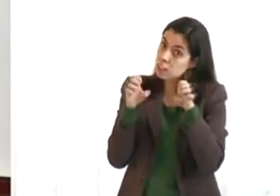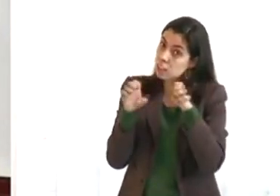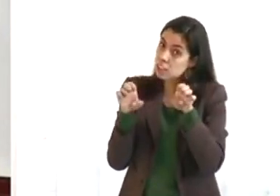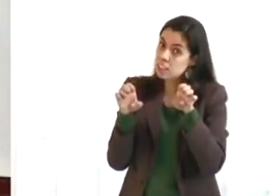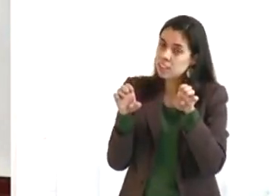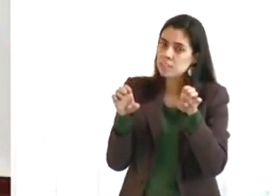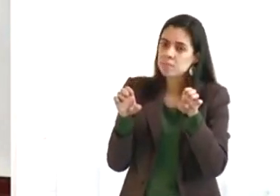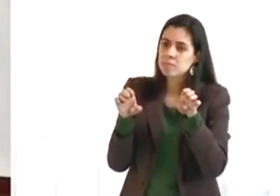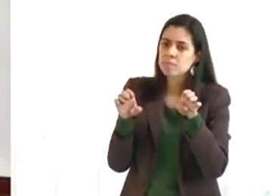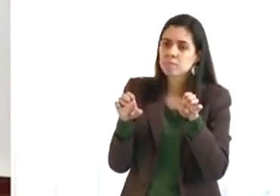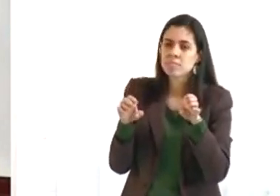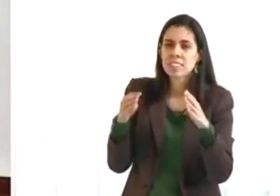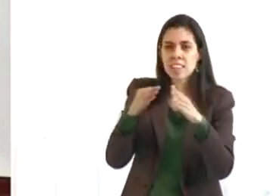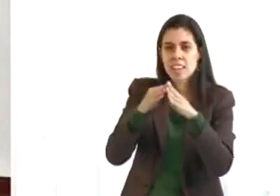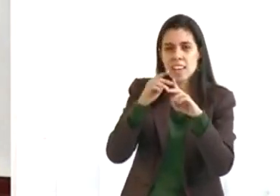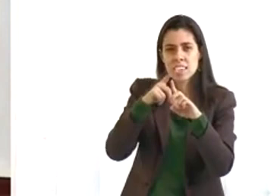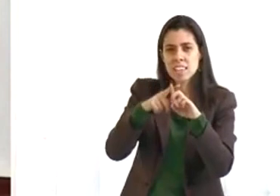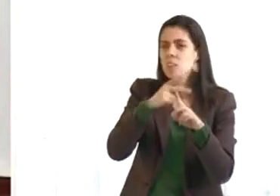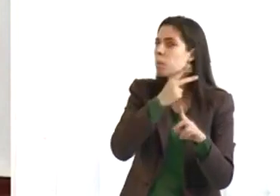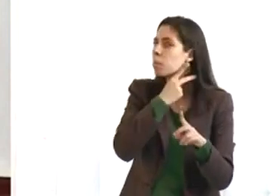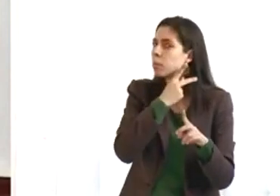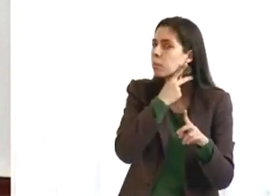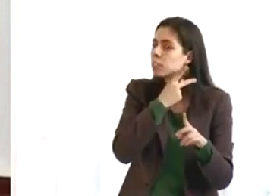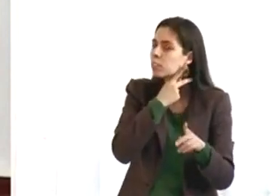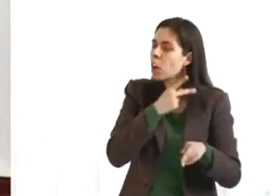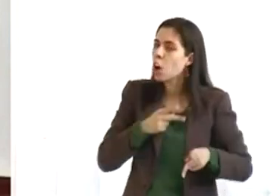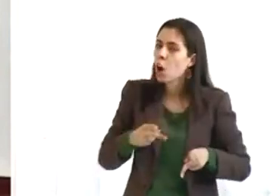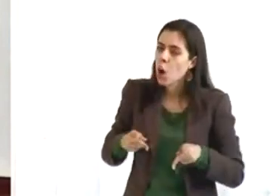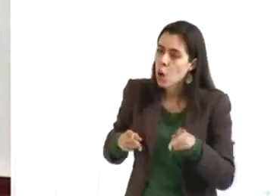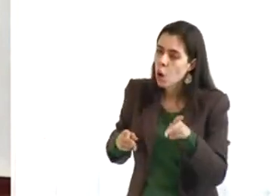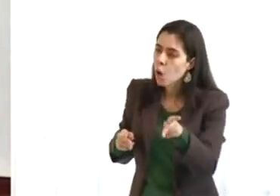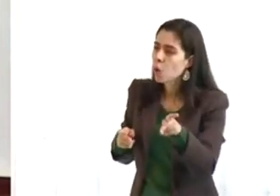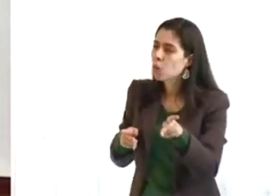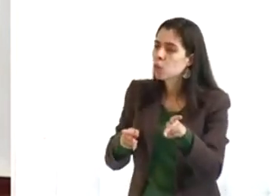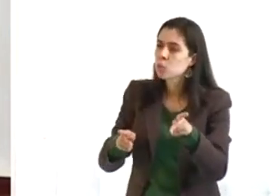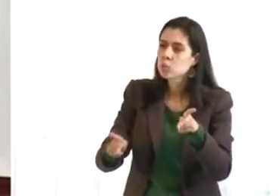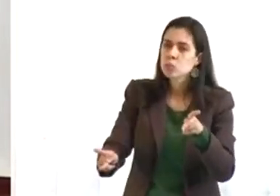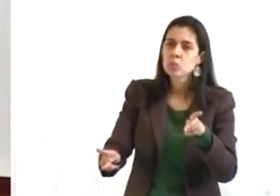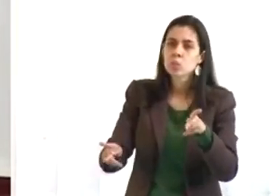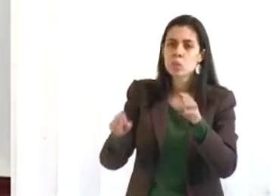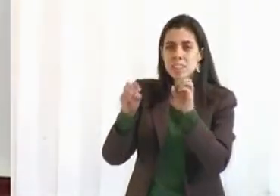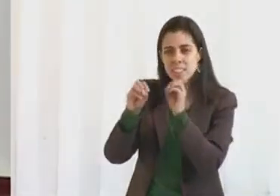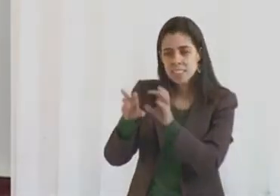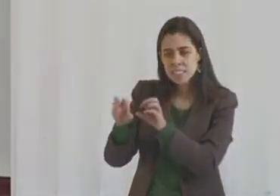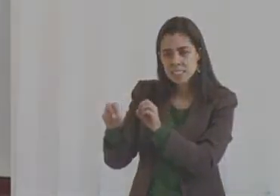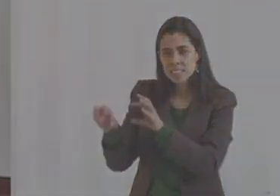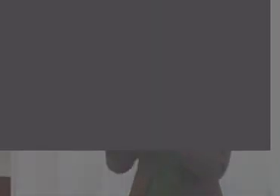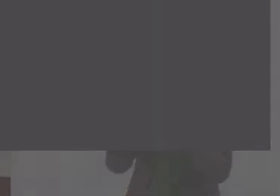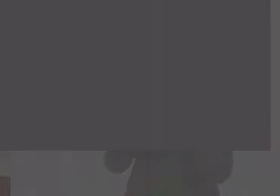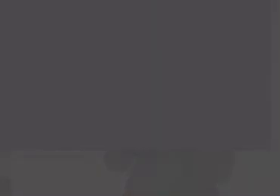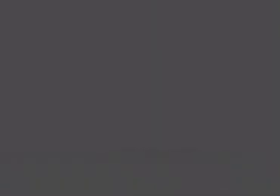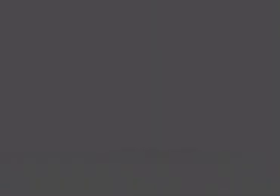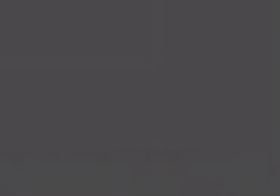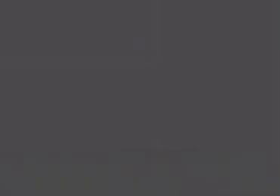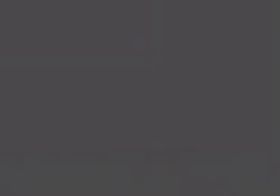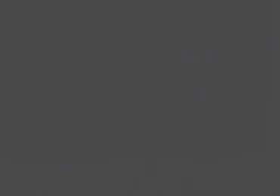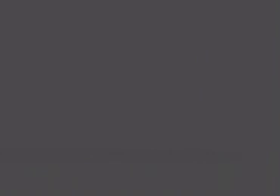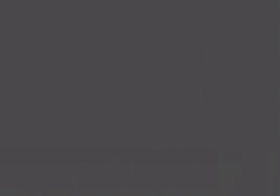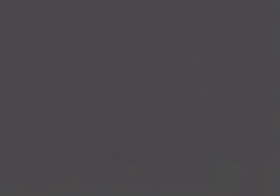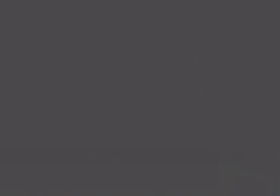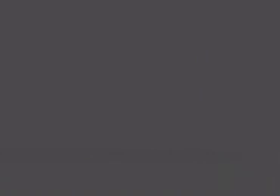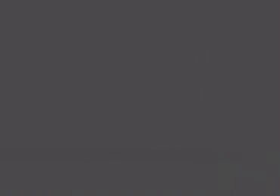amada igreja presbiteriana continue pregando as insondáveis riquezas de Cristo, fazendo discípulos de todas as nações.